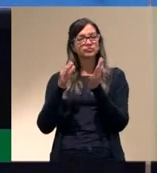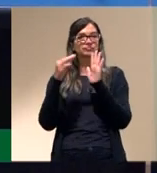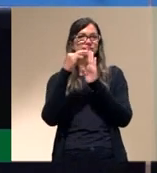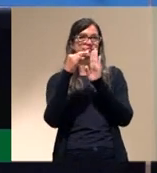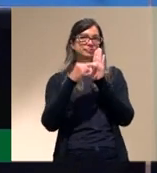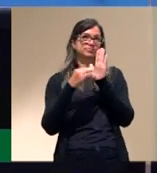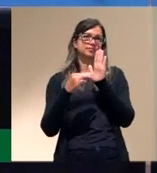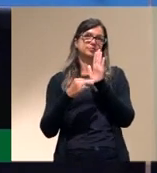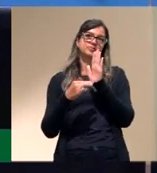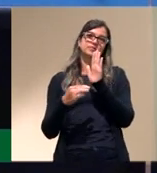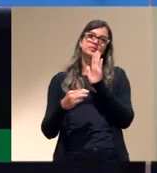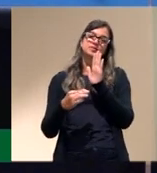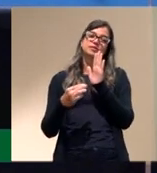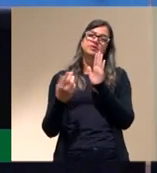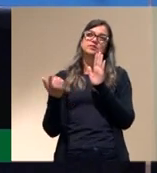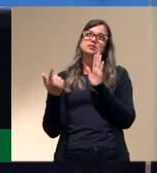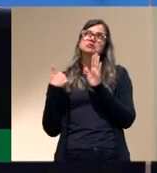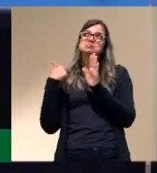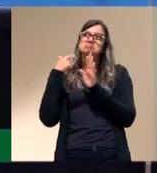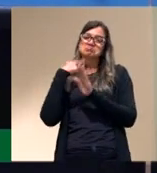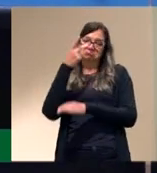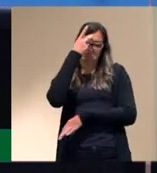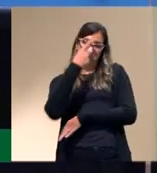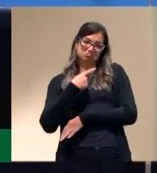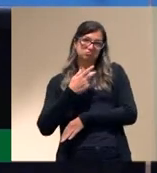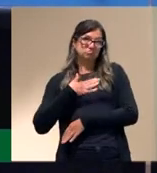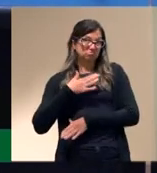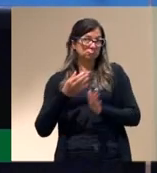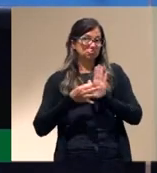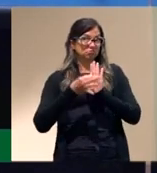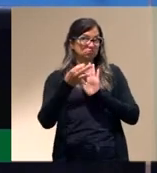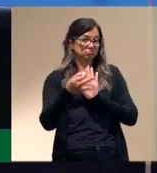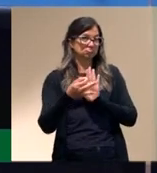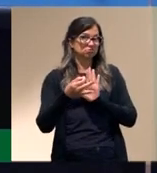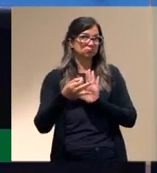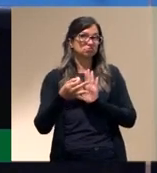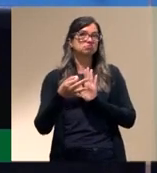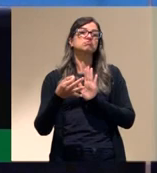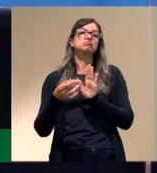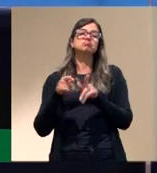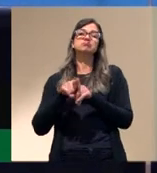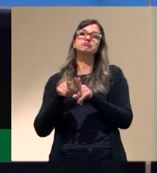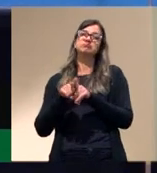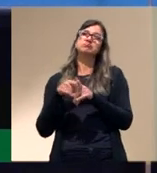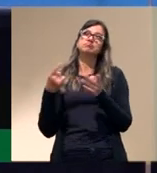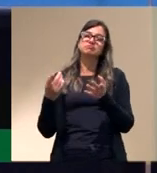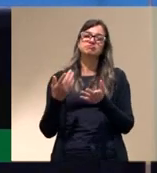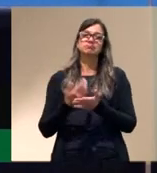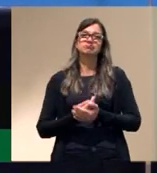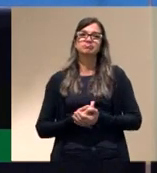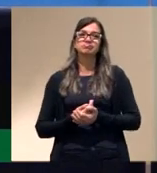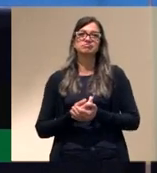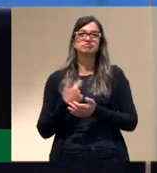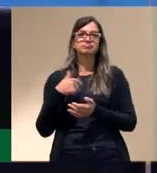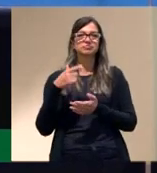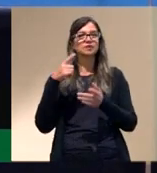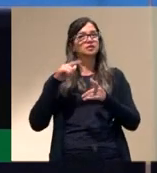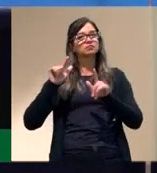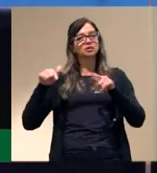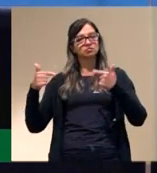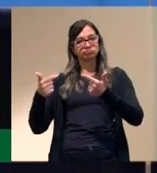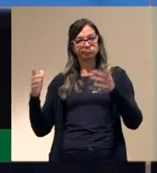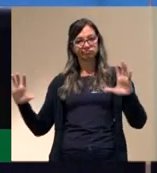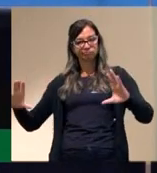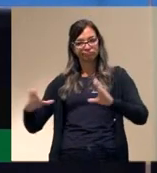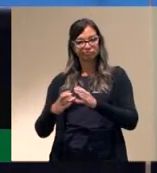meio no pessoal, né? Mas marcando que isso é todo um... é resultado de todo um grupo, né,